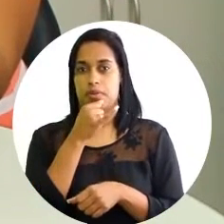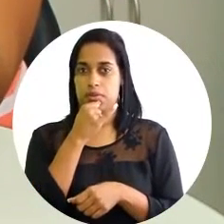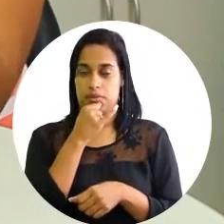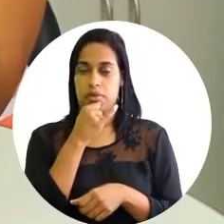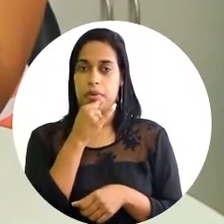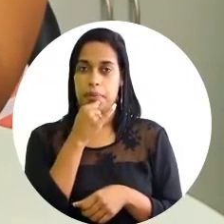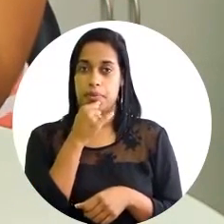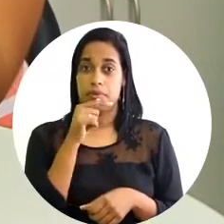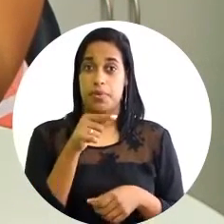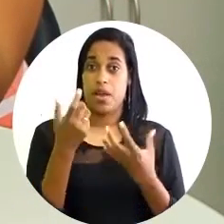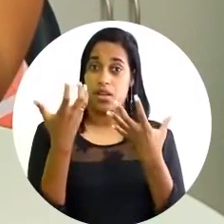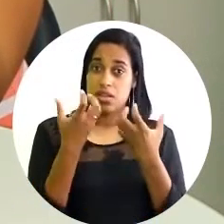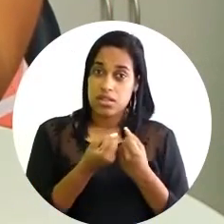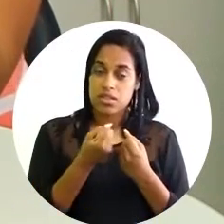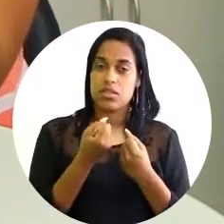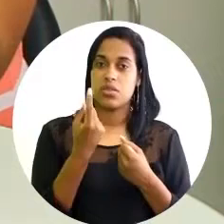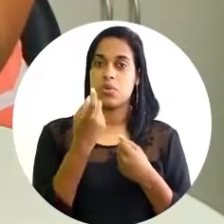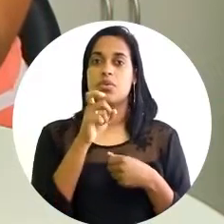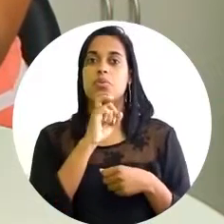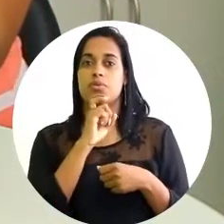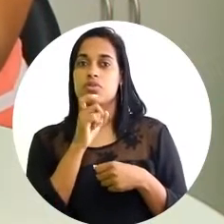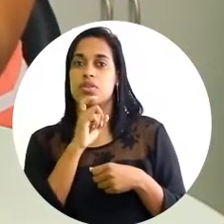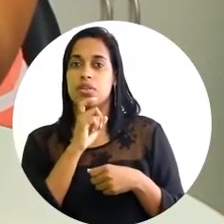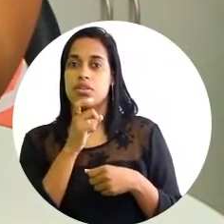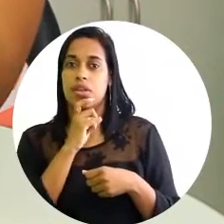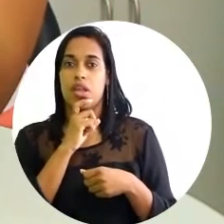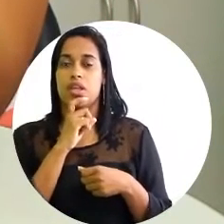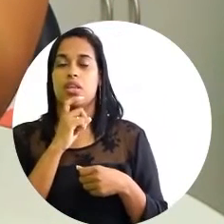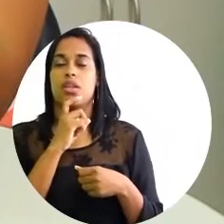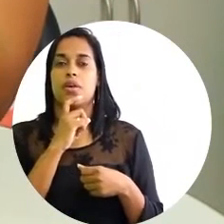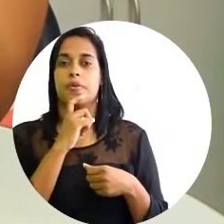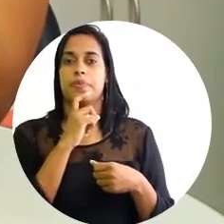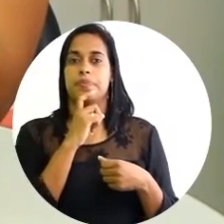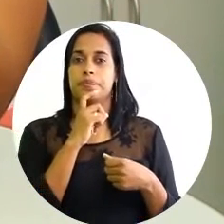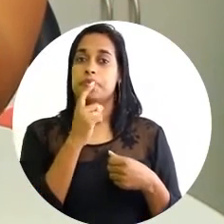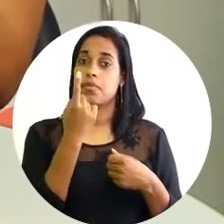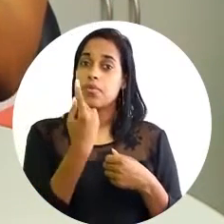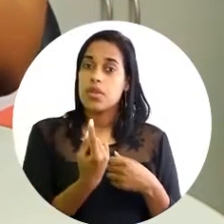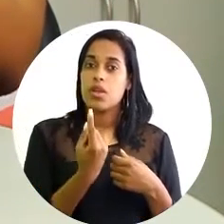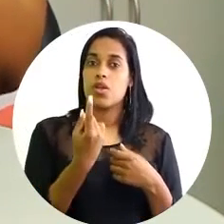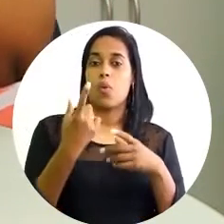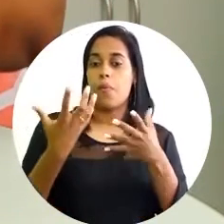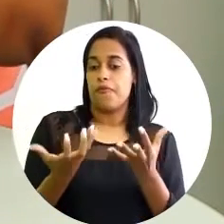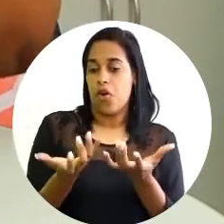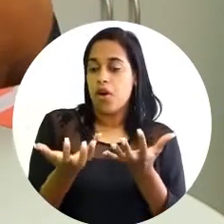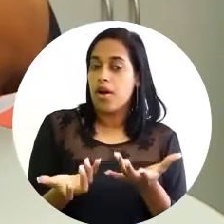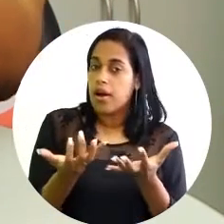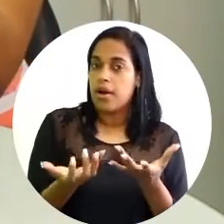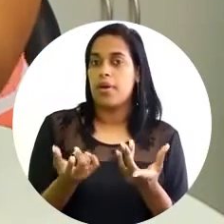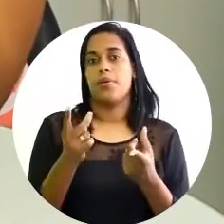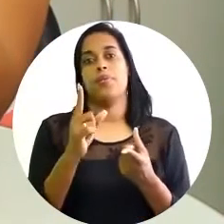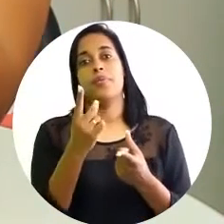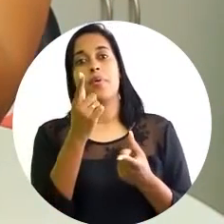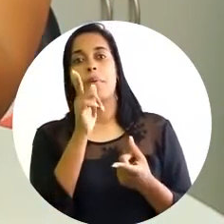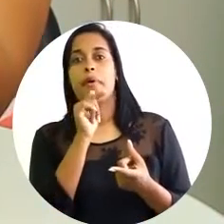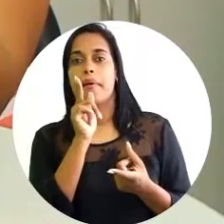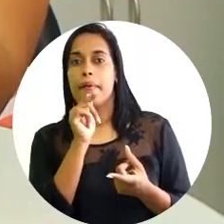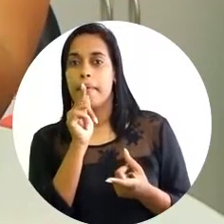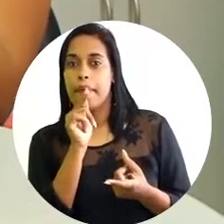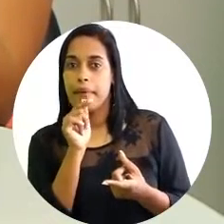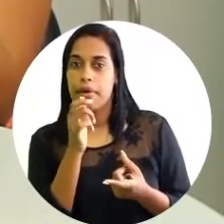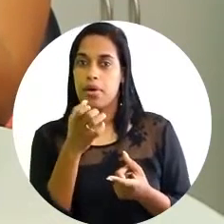como exemplo: aquisição de uma geladeira, aquisição de um fogão, de